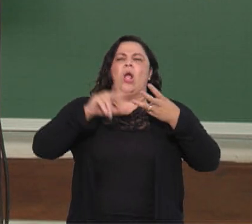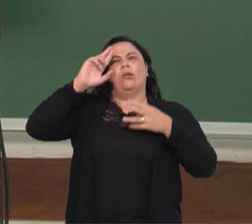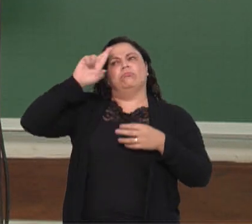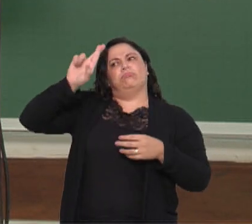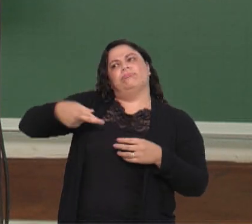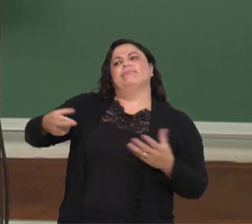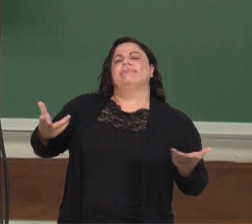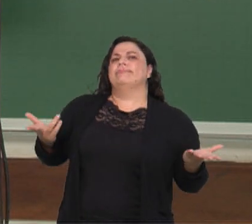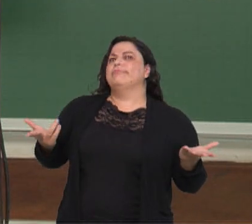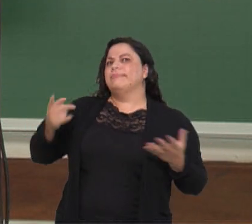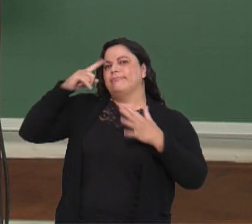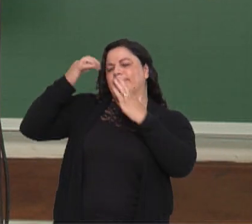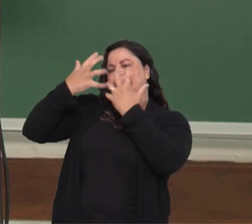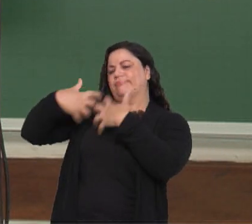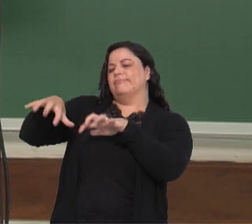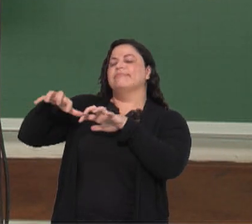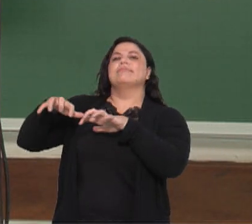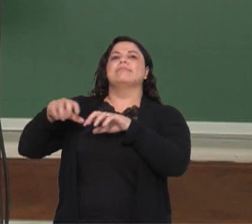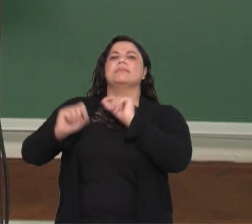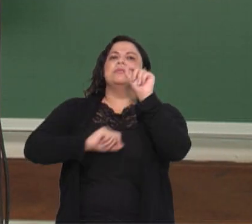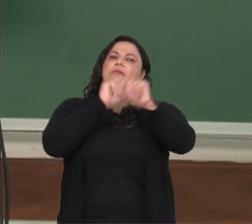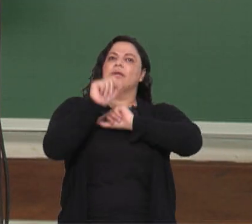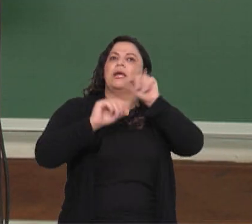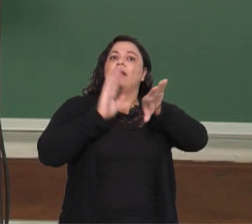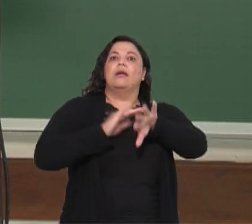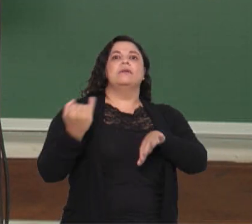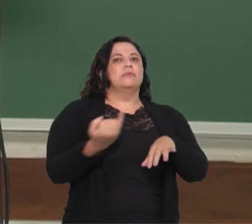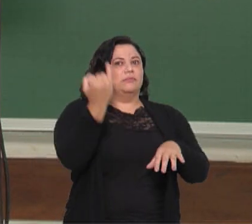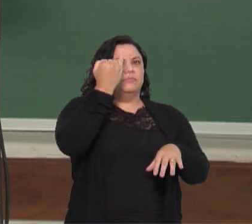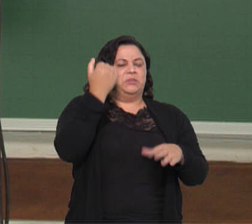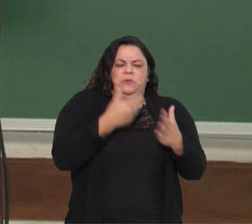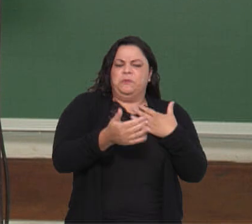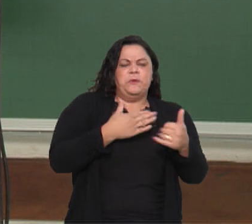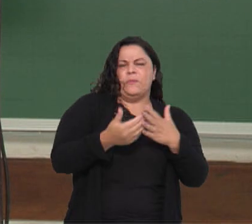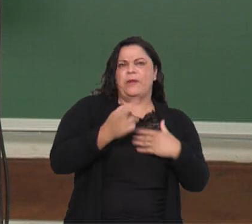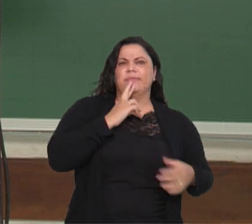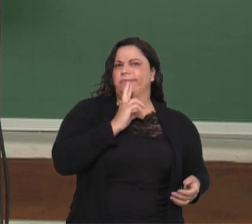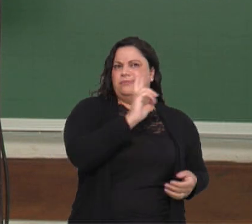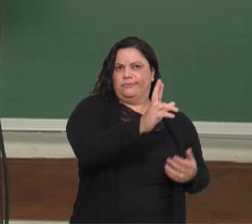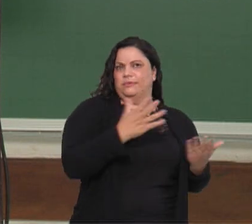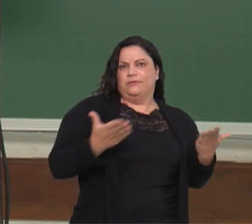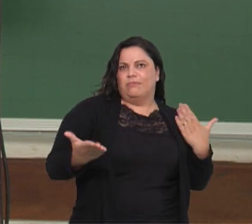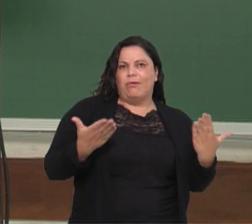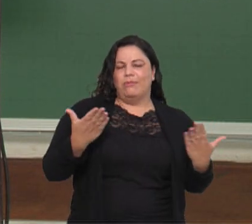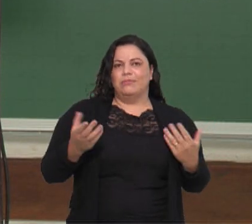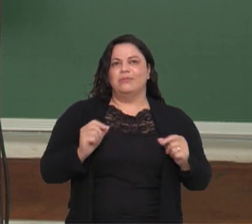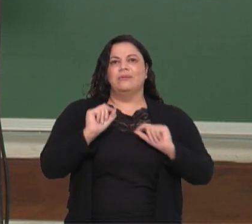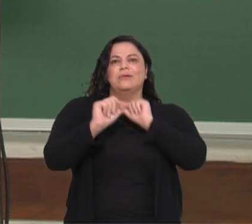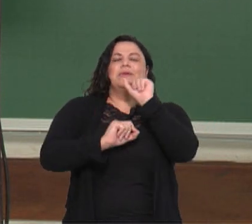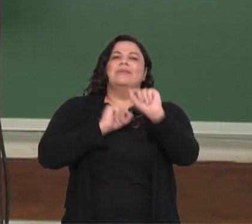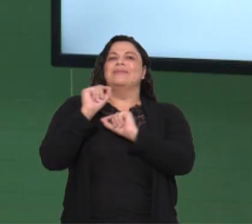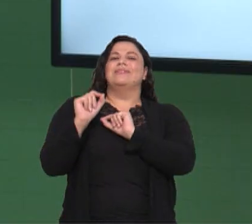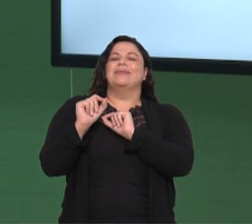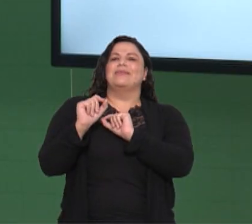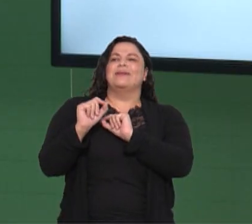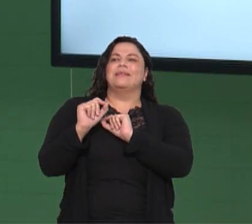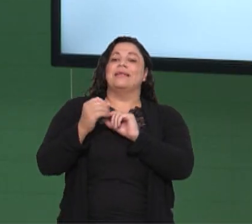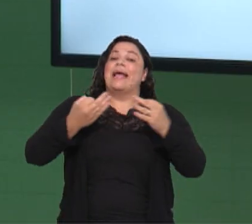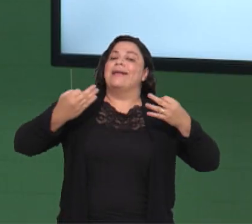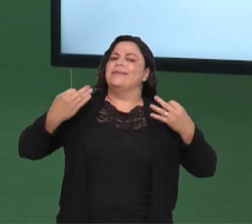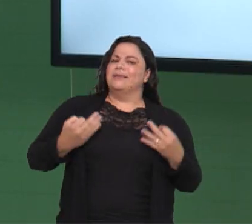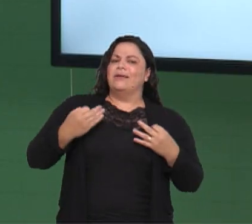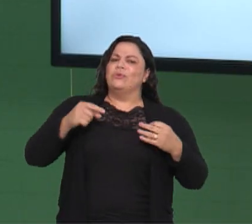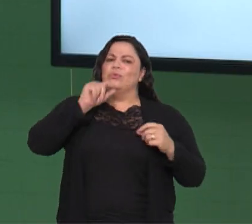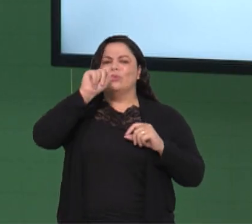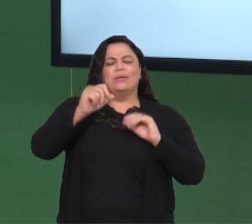racional? O que é importante aqui, independente da resposta que você tenha colocado, é justamente o embasamento que